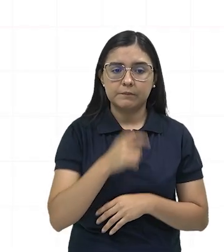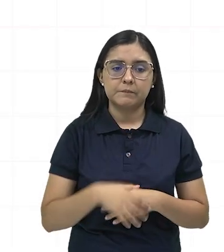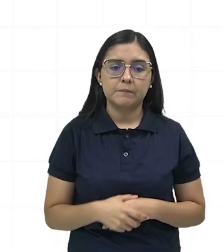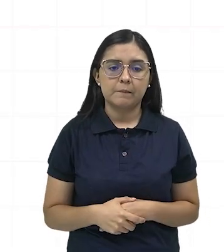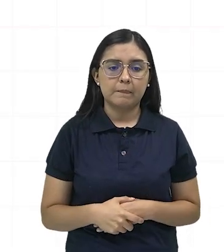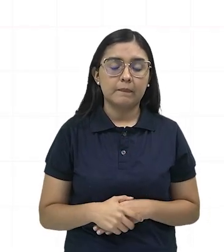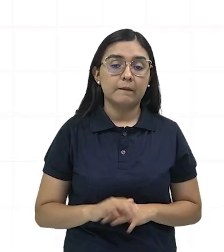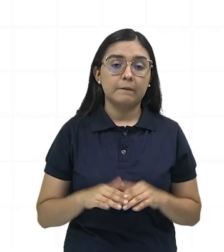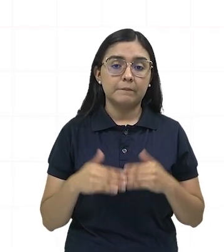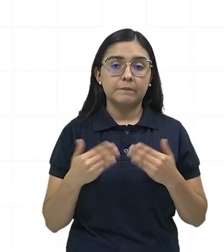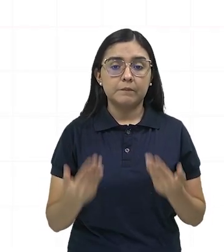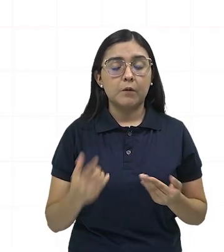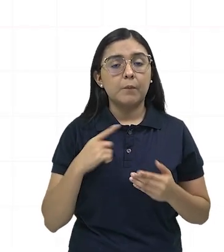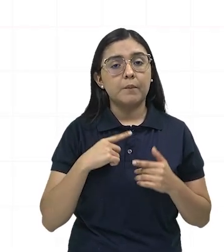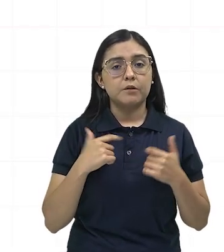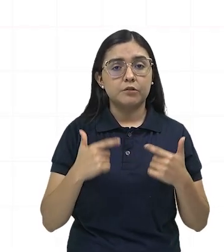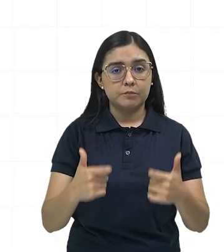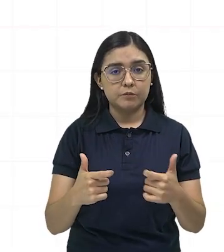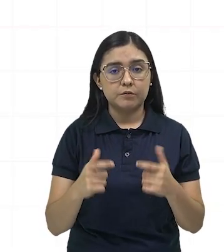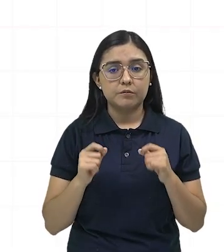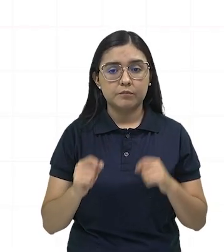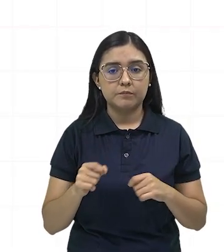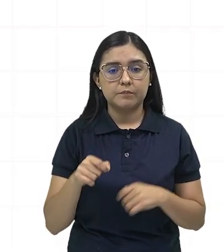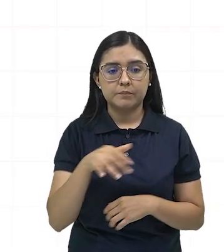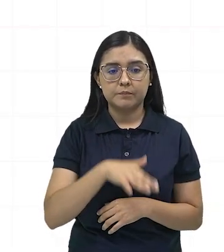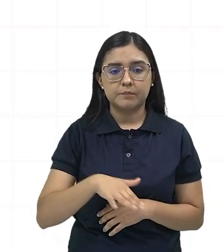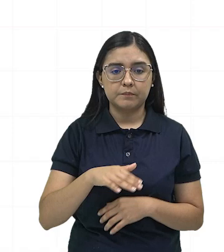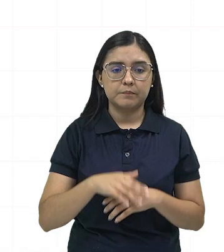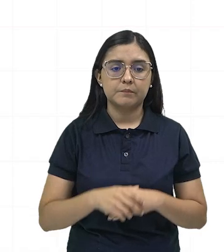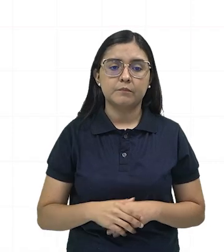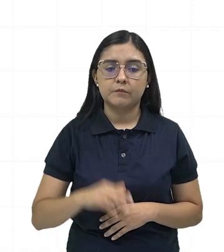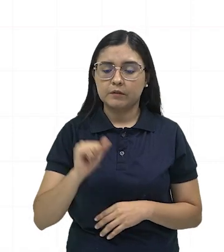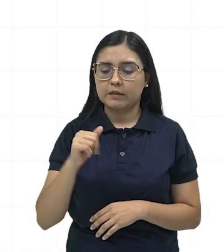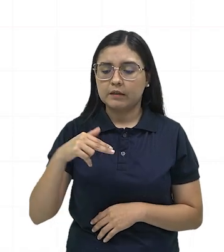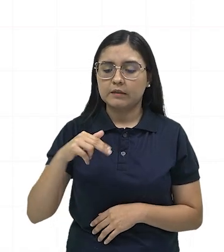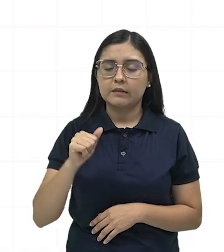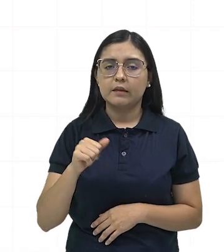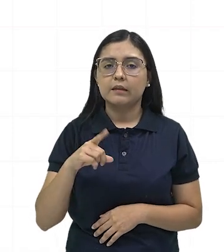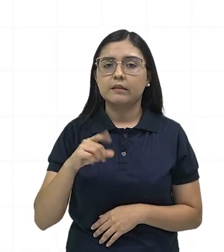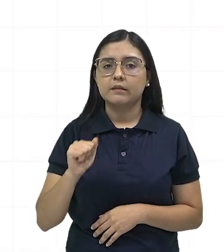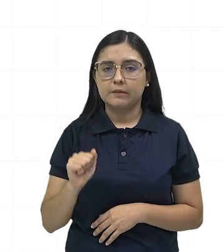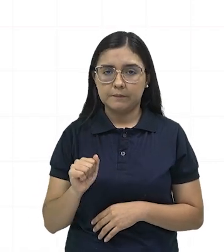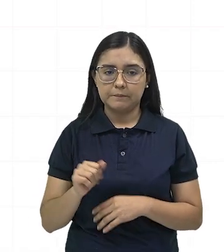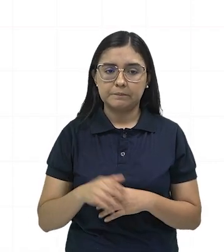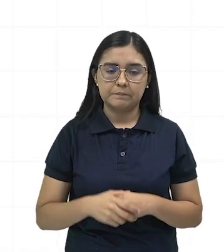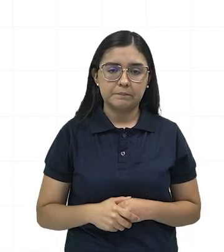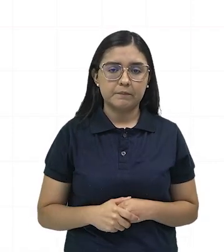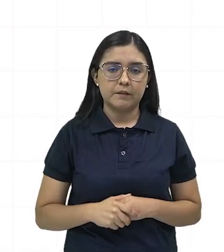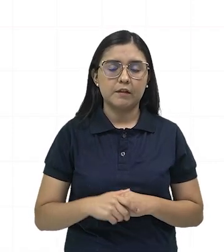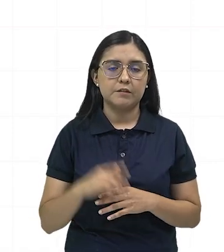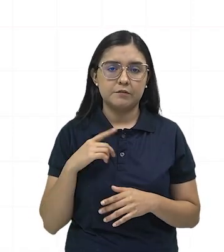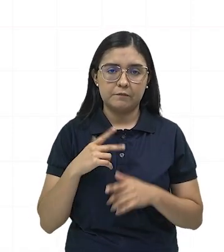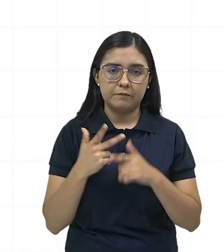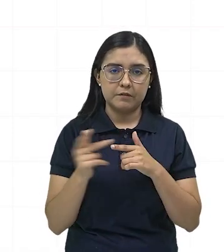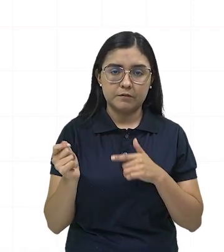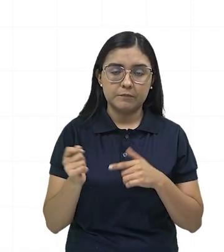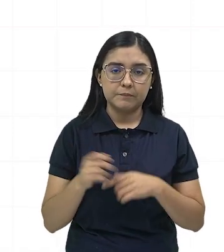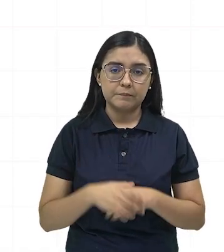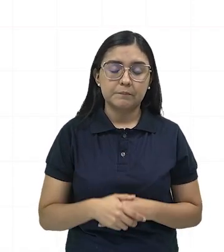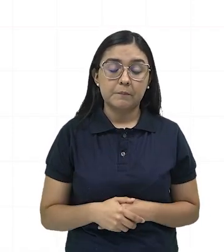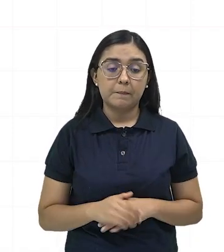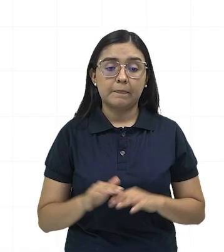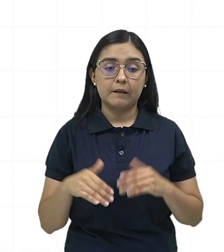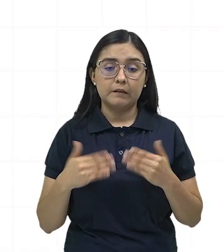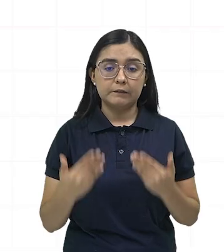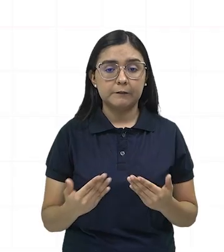metrópole. Inclusive uma disputa do território do Canadá, né? Que eles vencem ali diante da França. Mas enfim, então